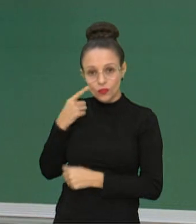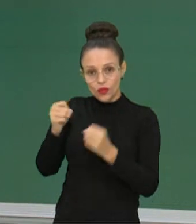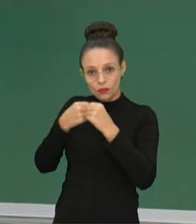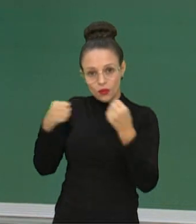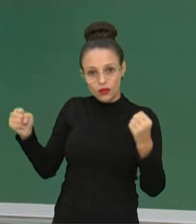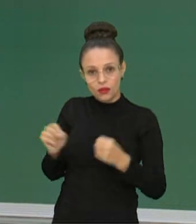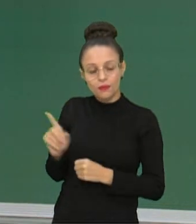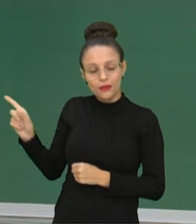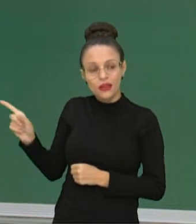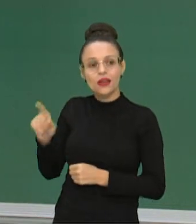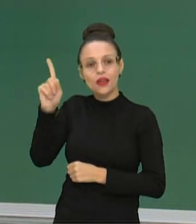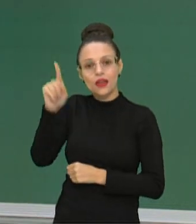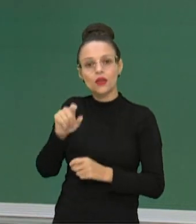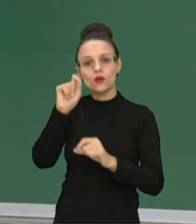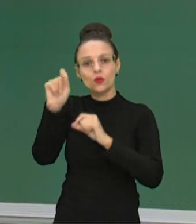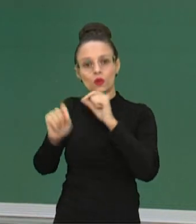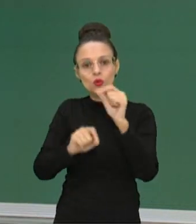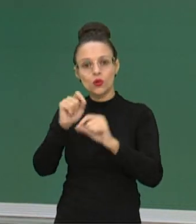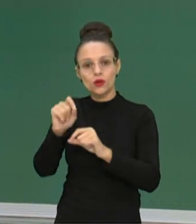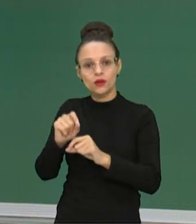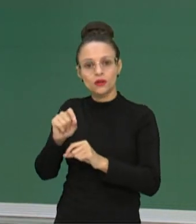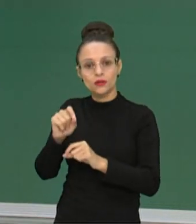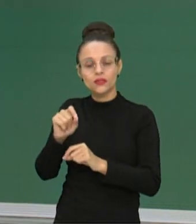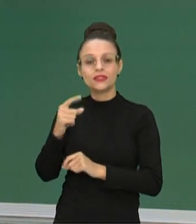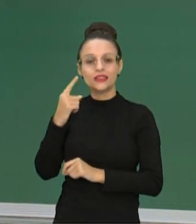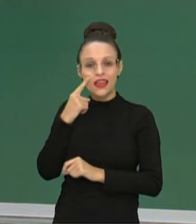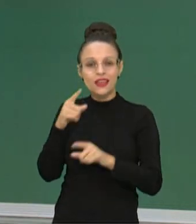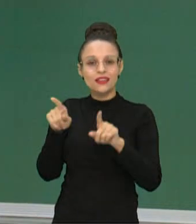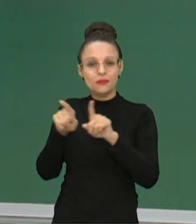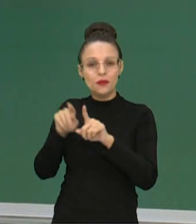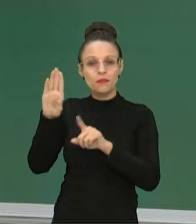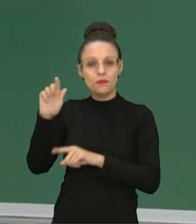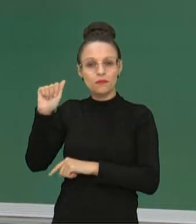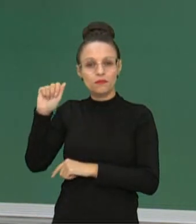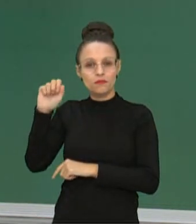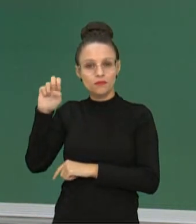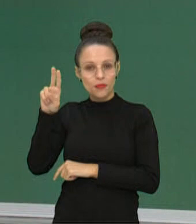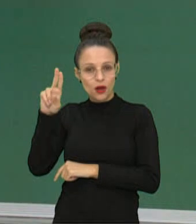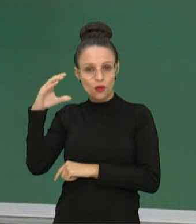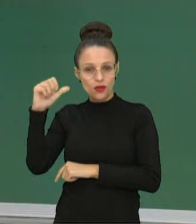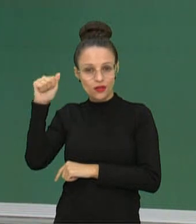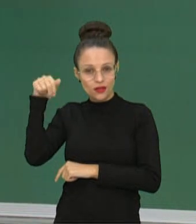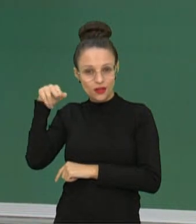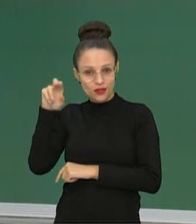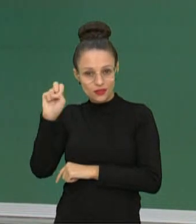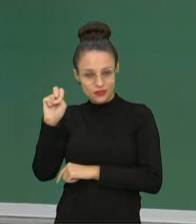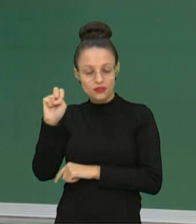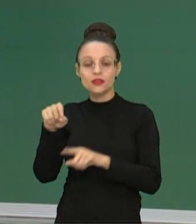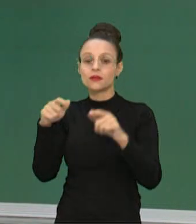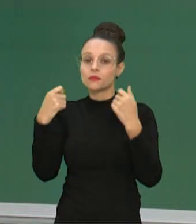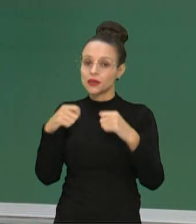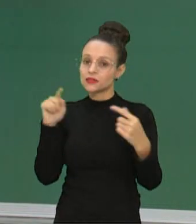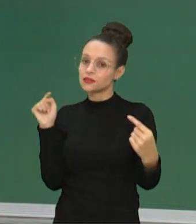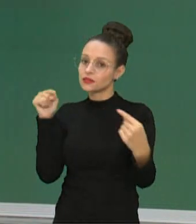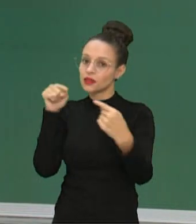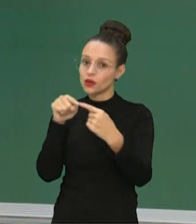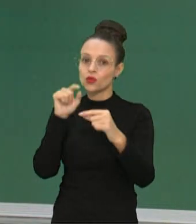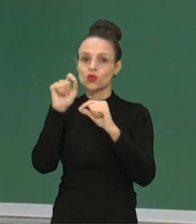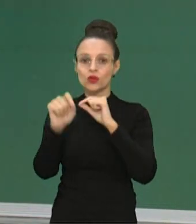esse mapa, esta região chama-se Balcãs também. Tá? O termo Balcãs precisa